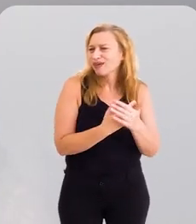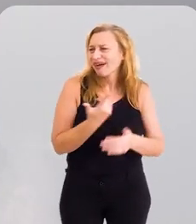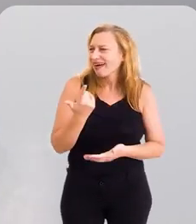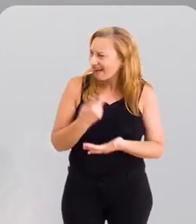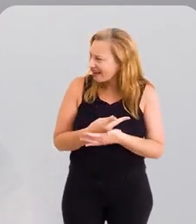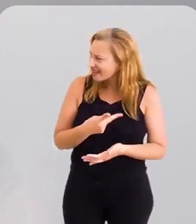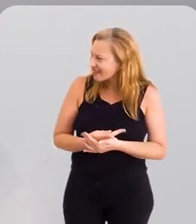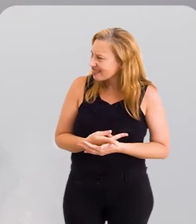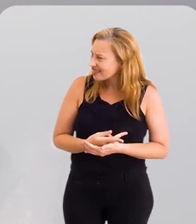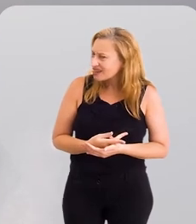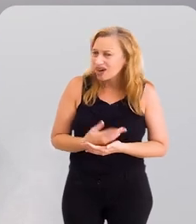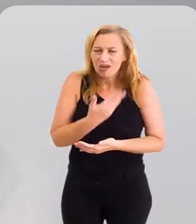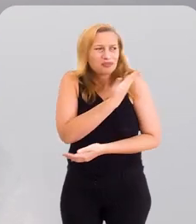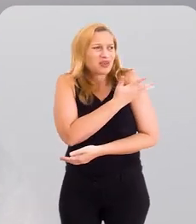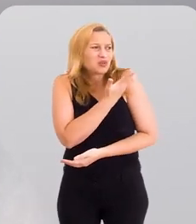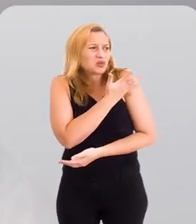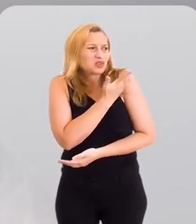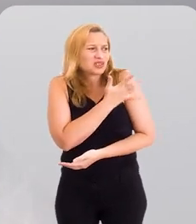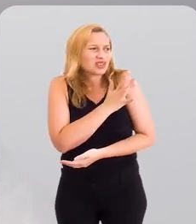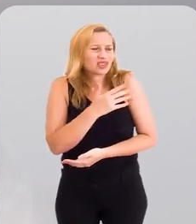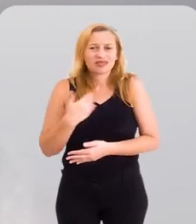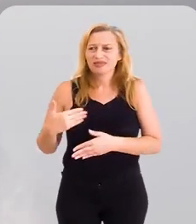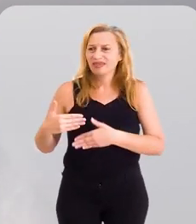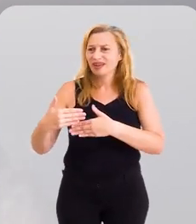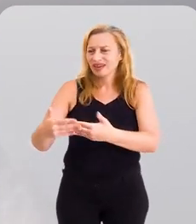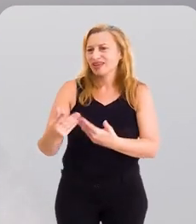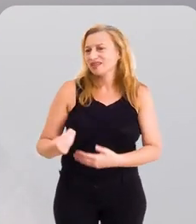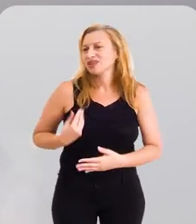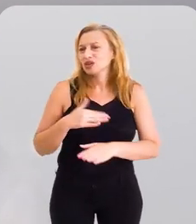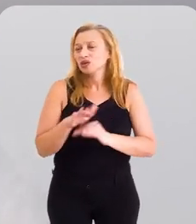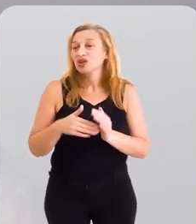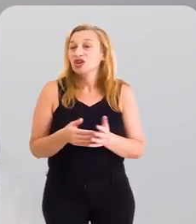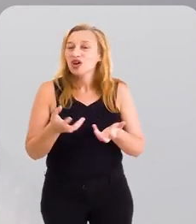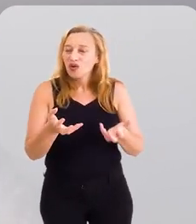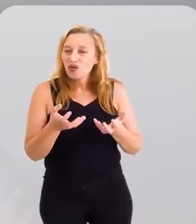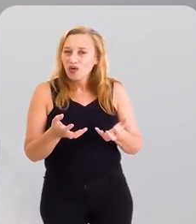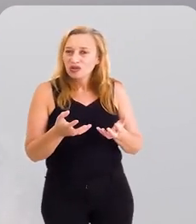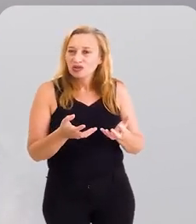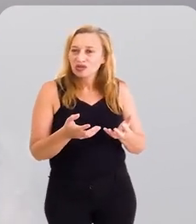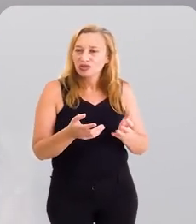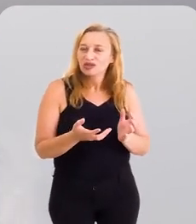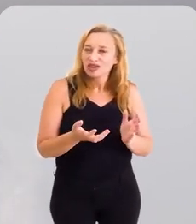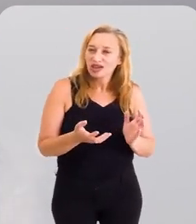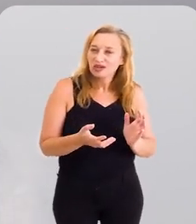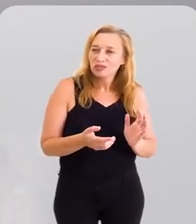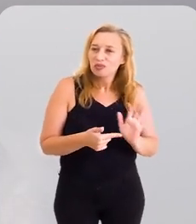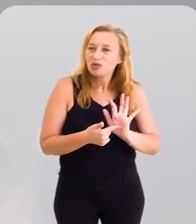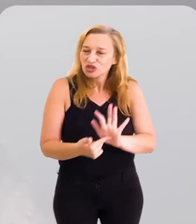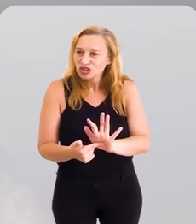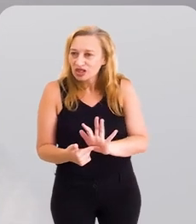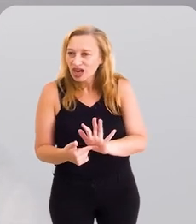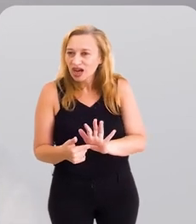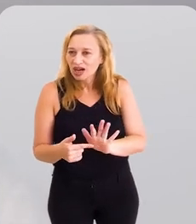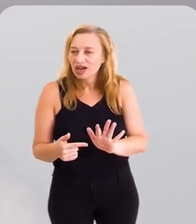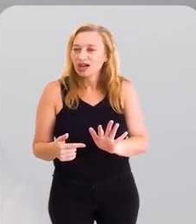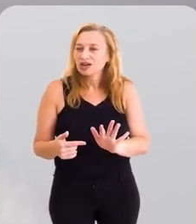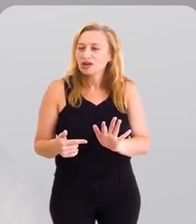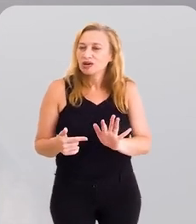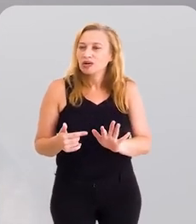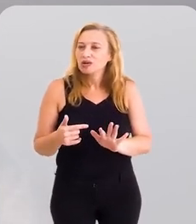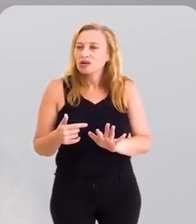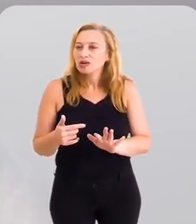no colégio é muito inadequada, né? Cria um preconceito que às vezes vai para a vida inteira. Eu gosto de quebrar estigmas e